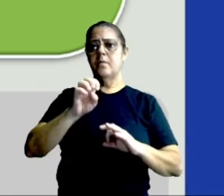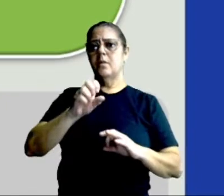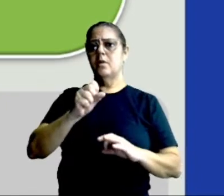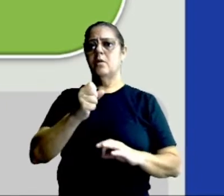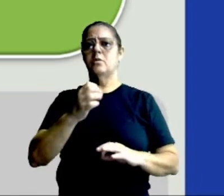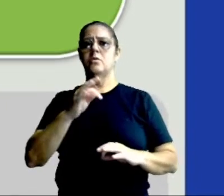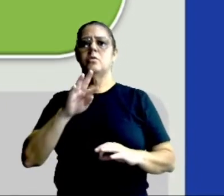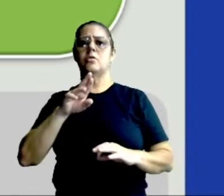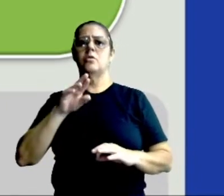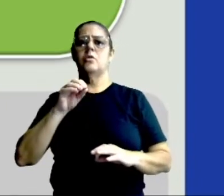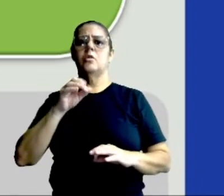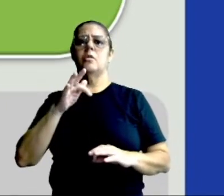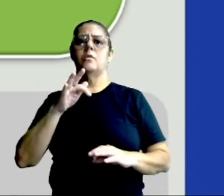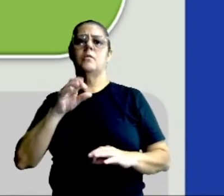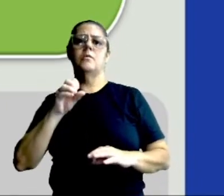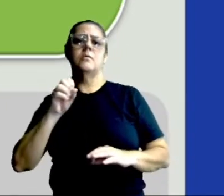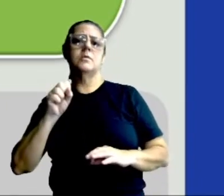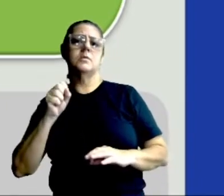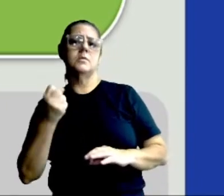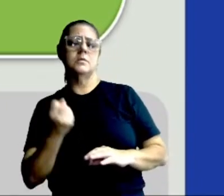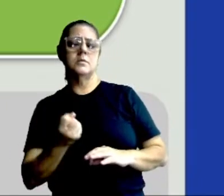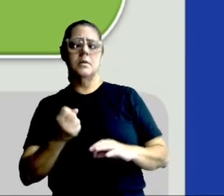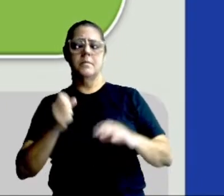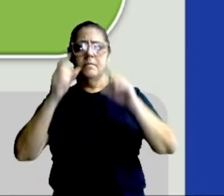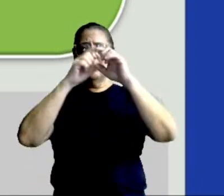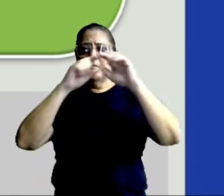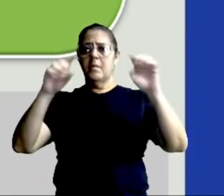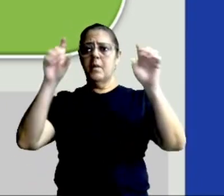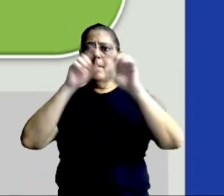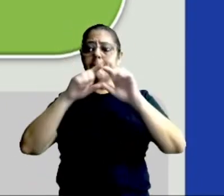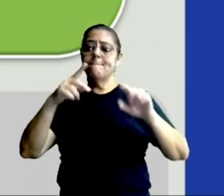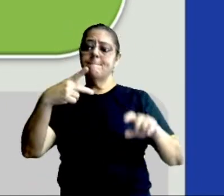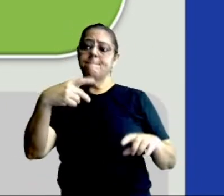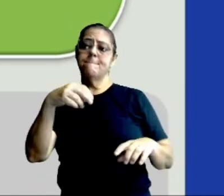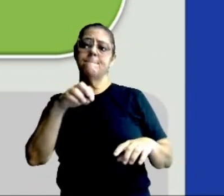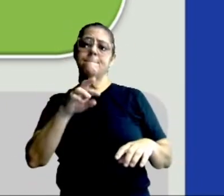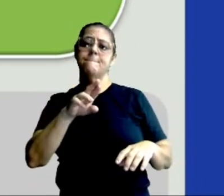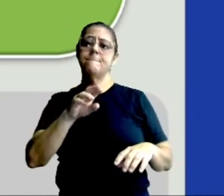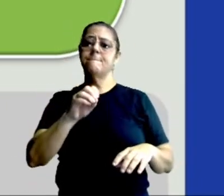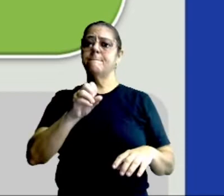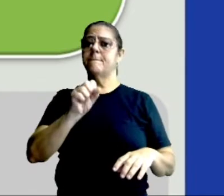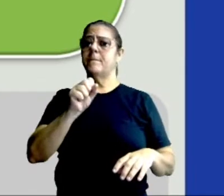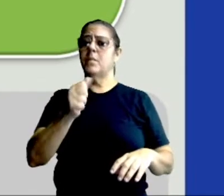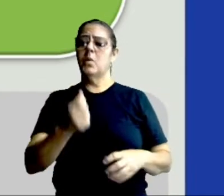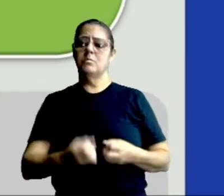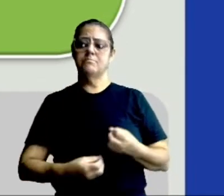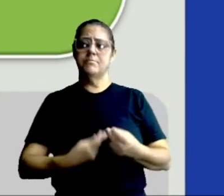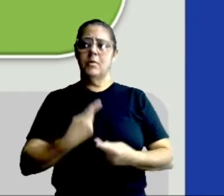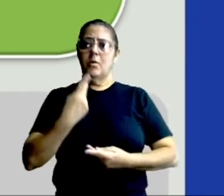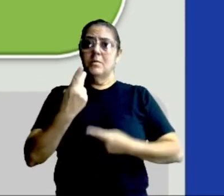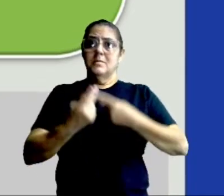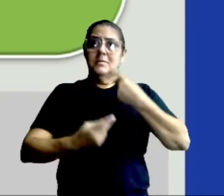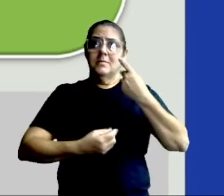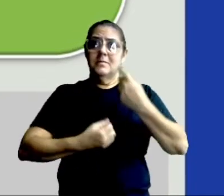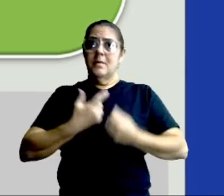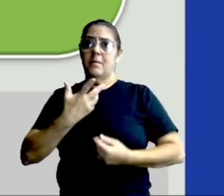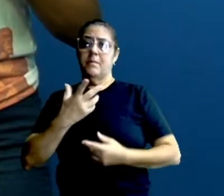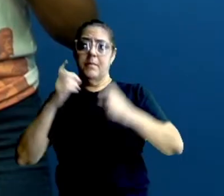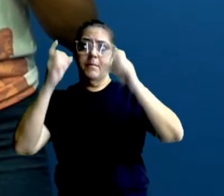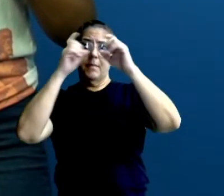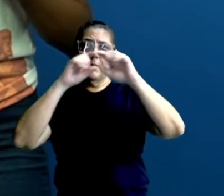estrofes e versos já os textos em forma de prosa são organizados em parágrafos e frases